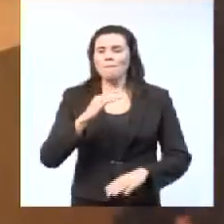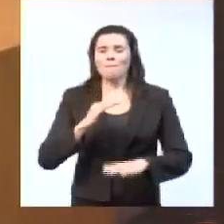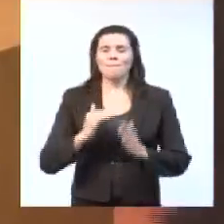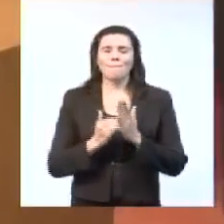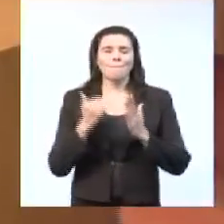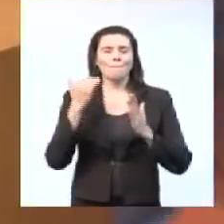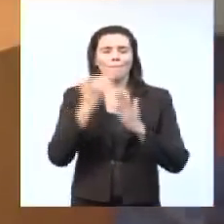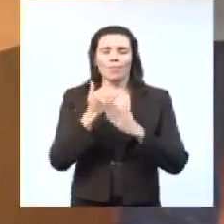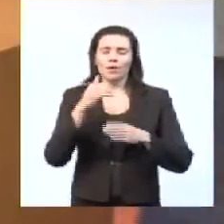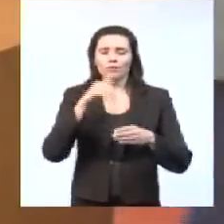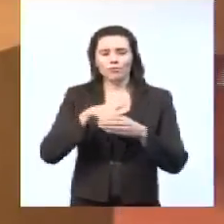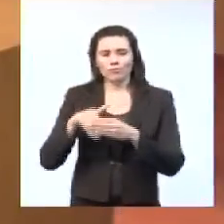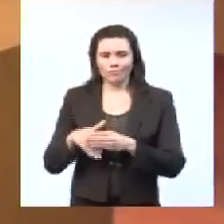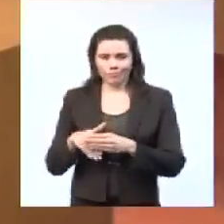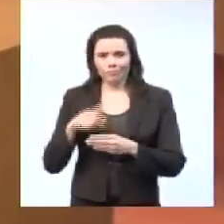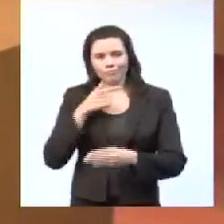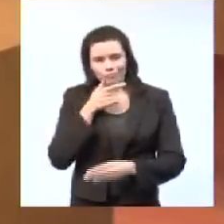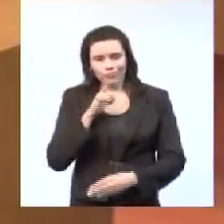e que